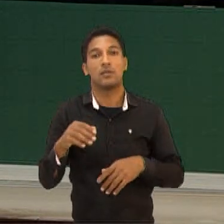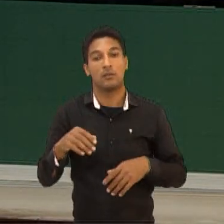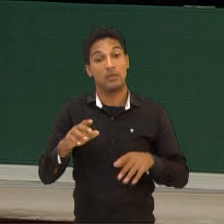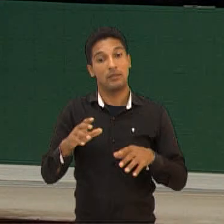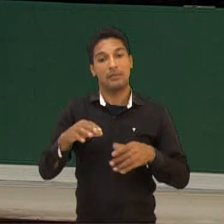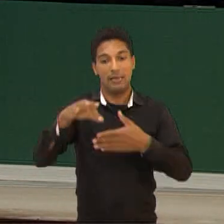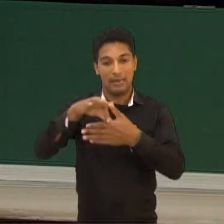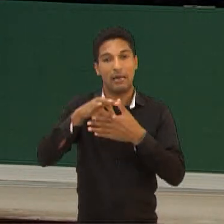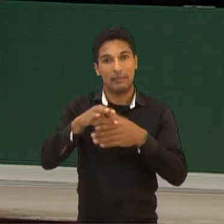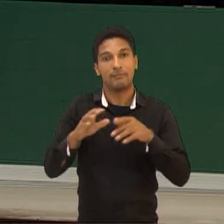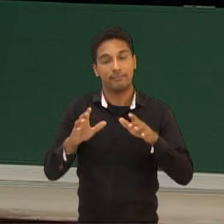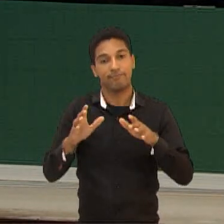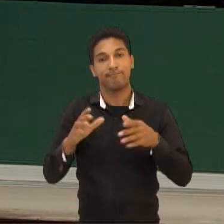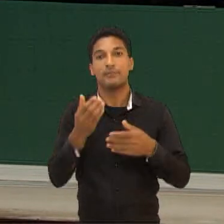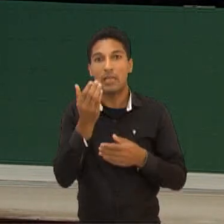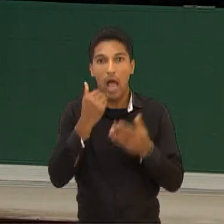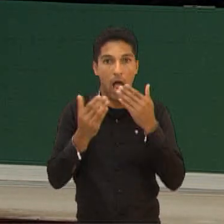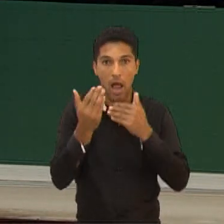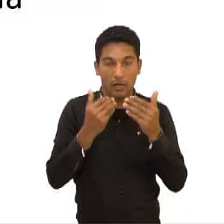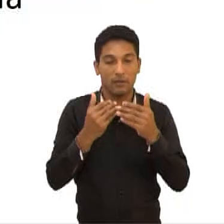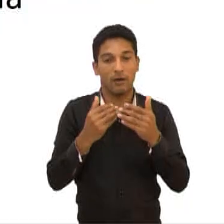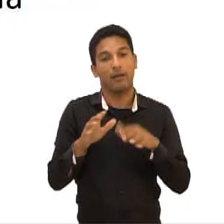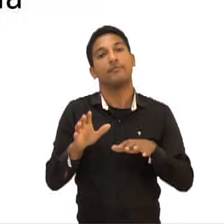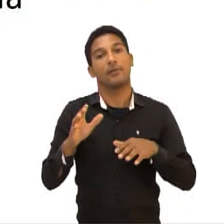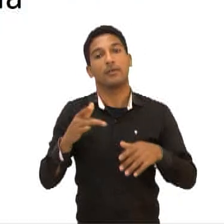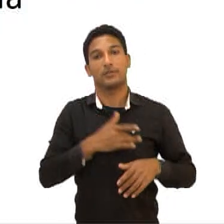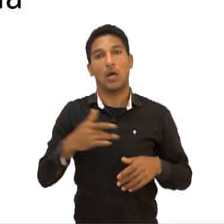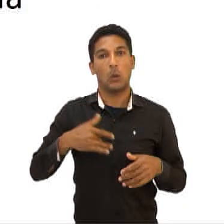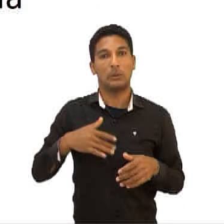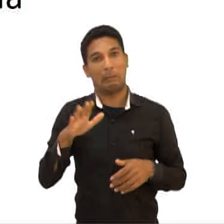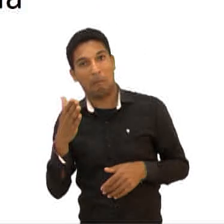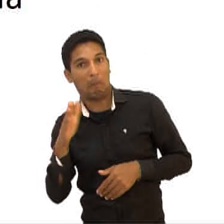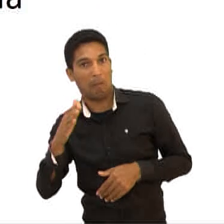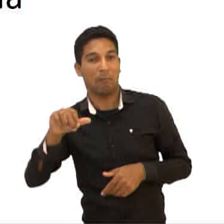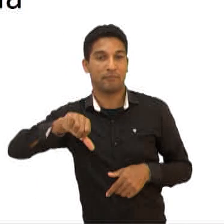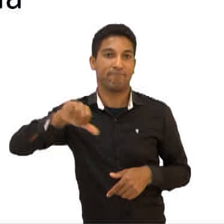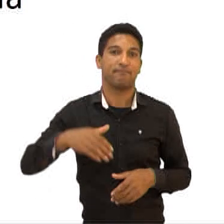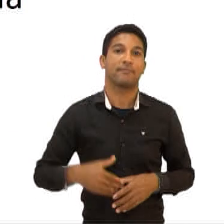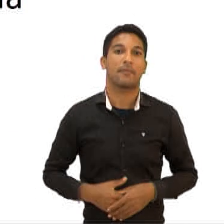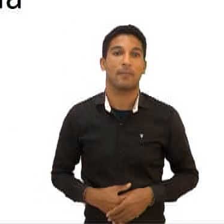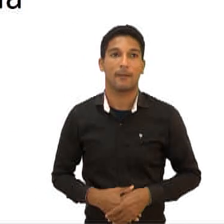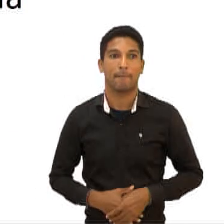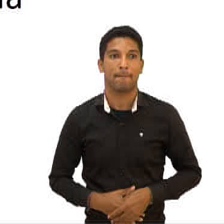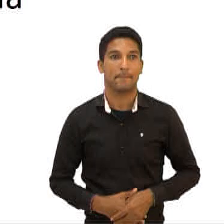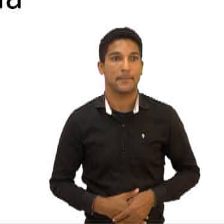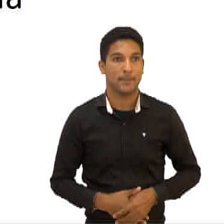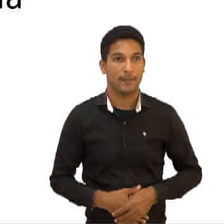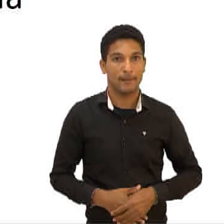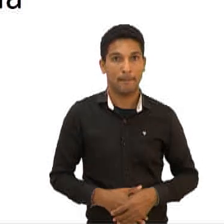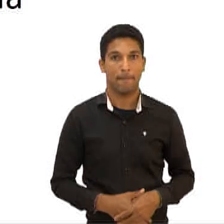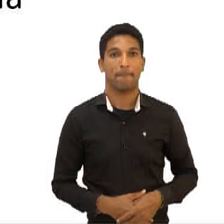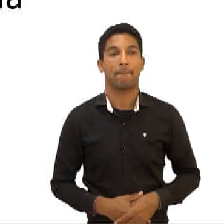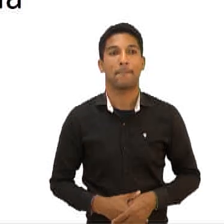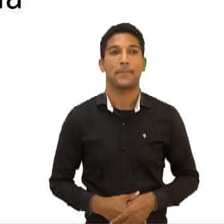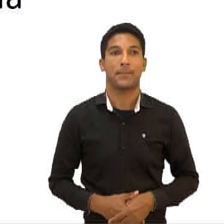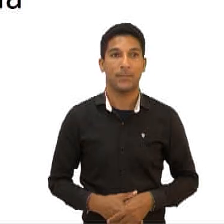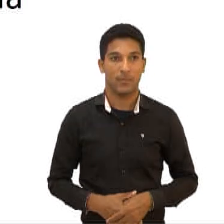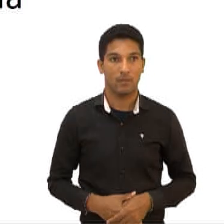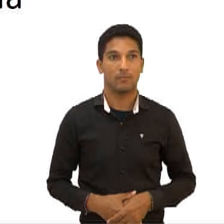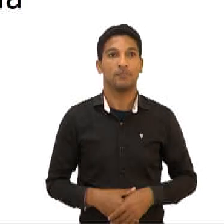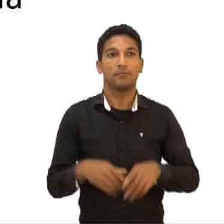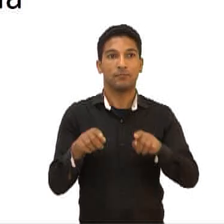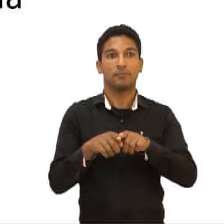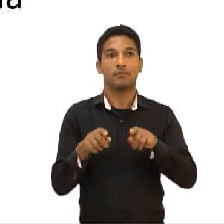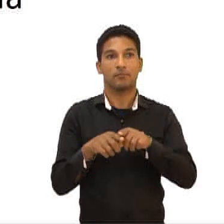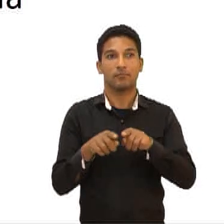infelizmente. A China, lógico, tem um destaque muito grande na produção de animais de pequeno porte, né, que seriam os ovinos,